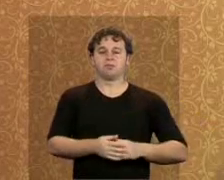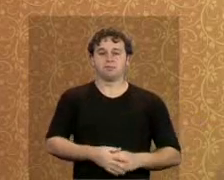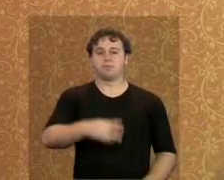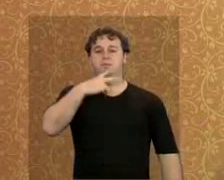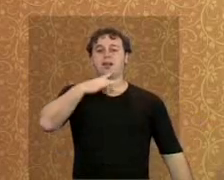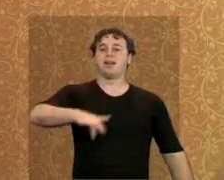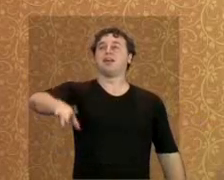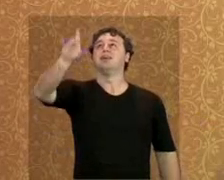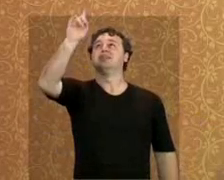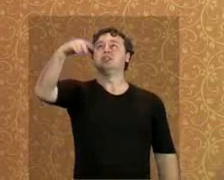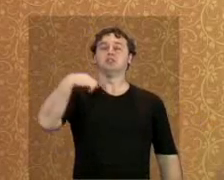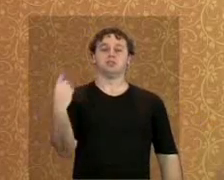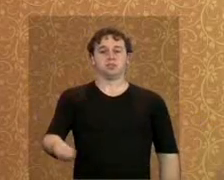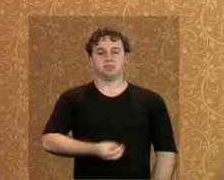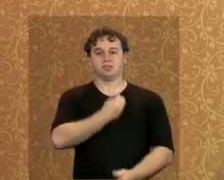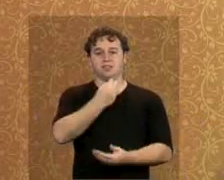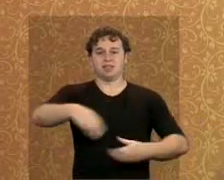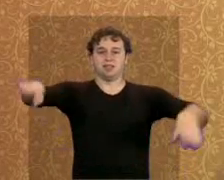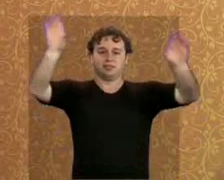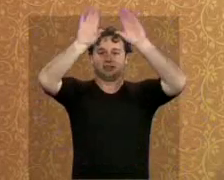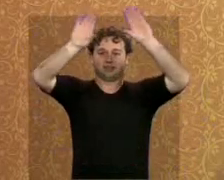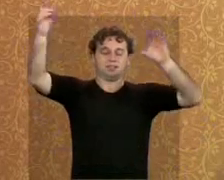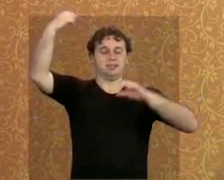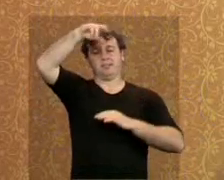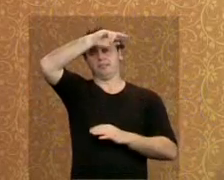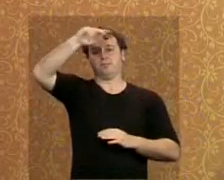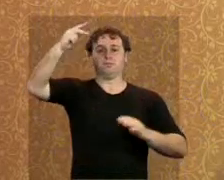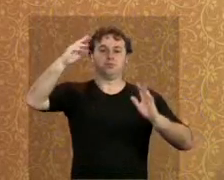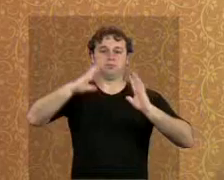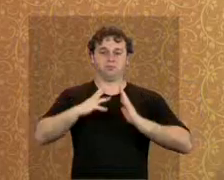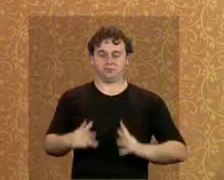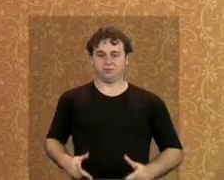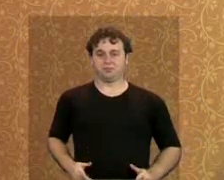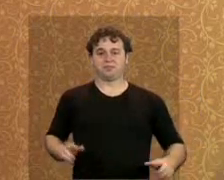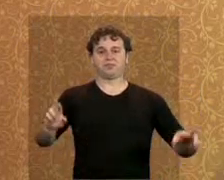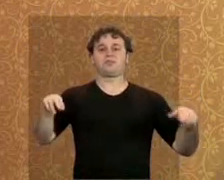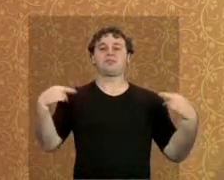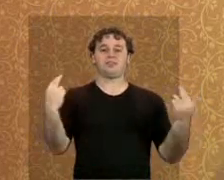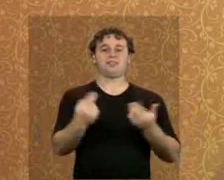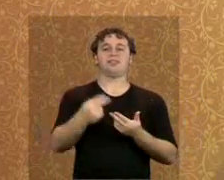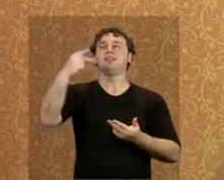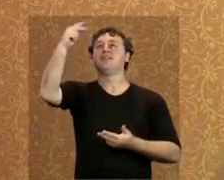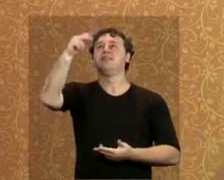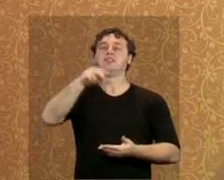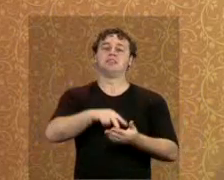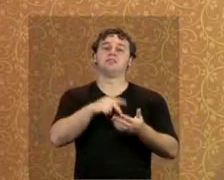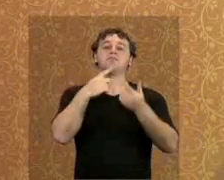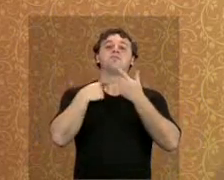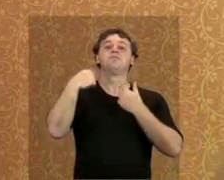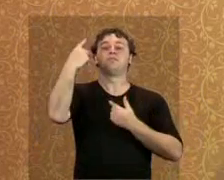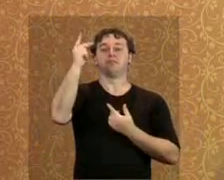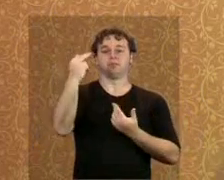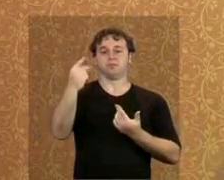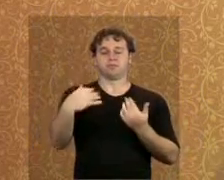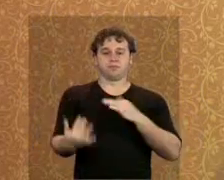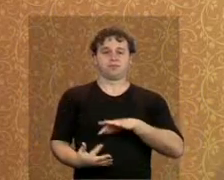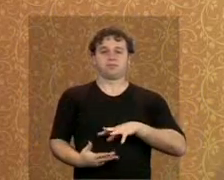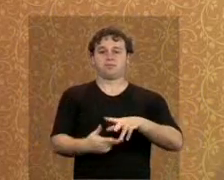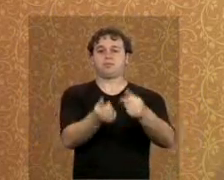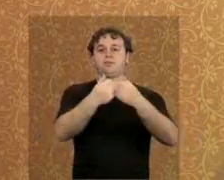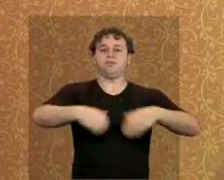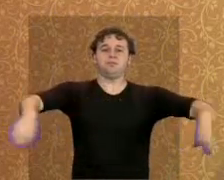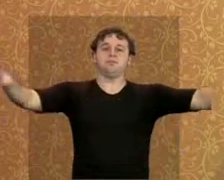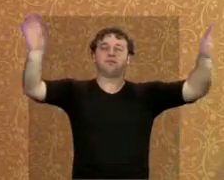orações. Pai nosso que estais nos céus, santificado seja o vosso nome, venha a nós o vosso reino, seja feita a